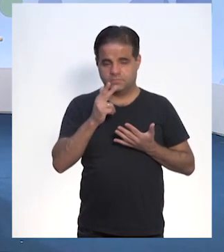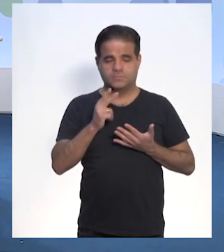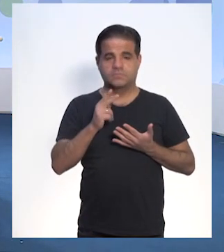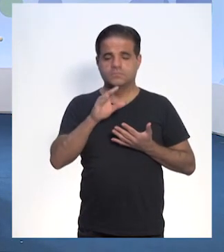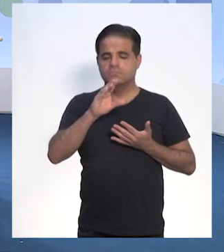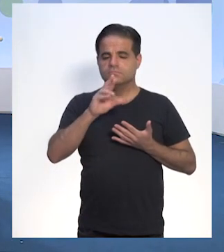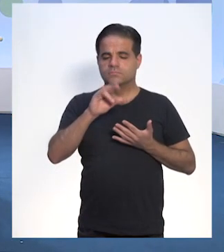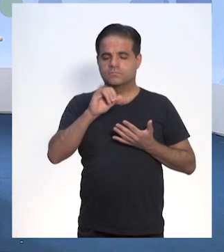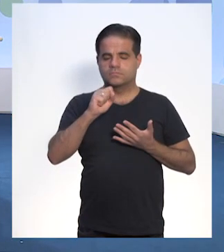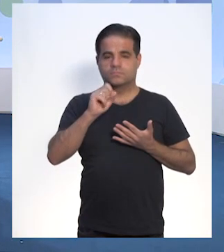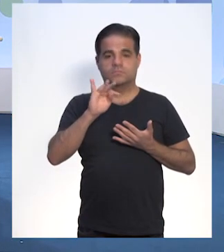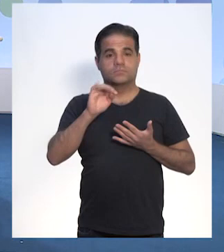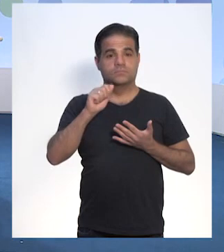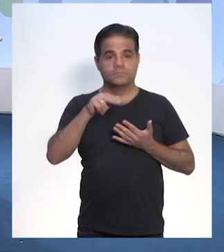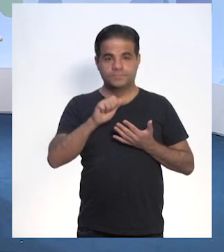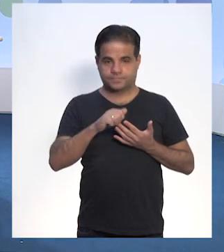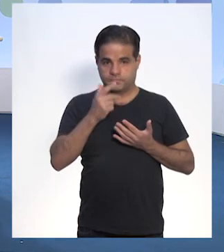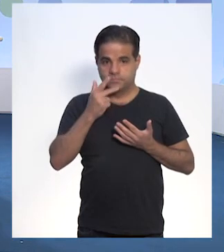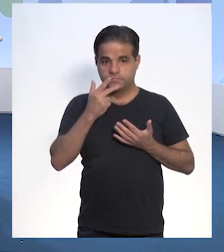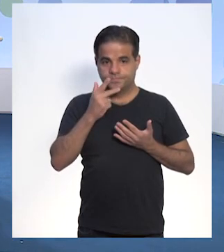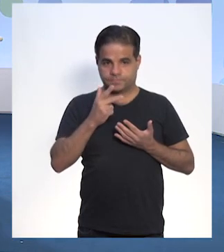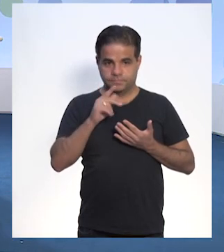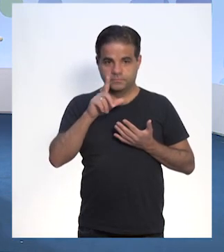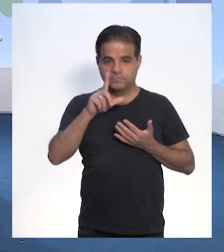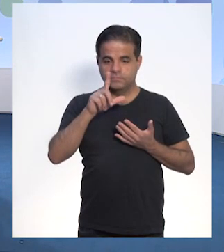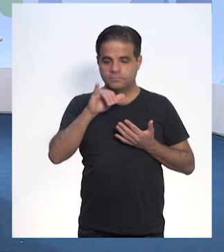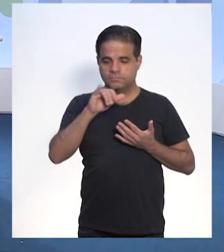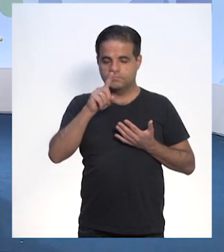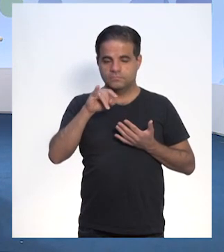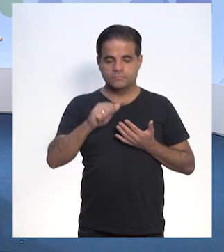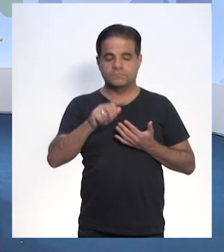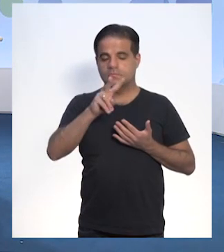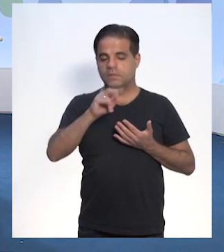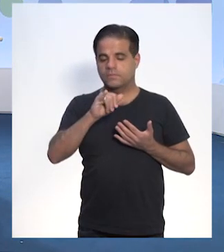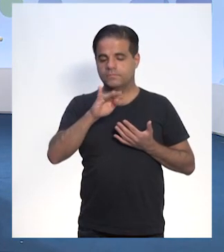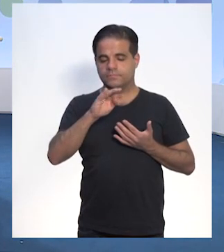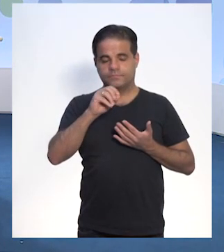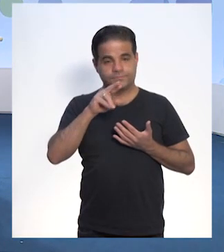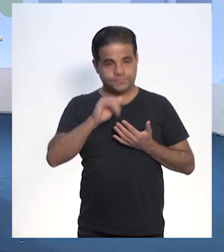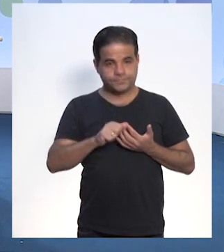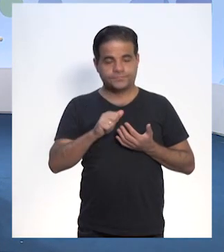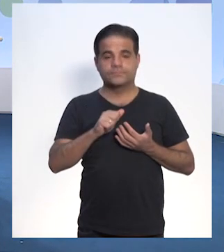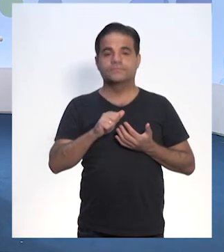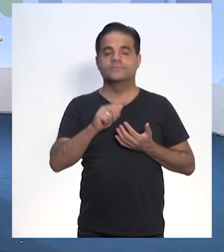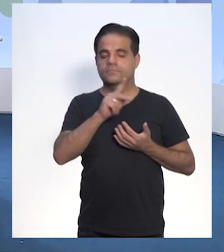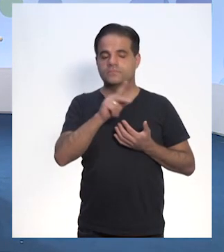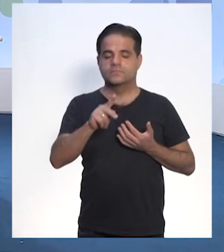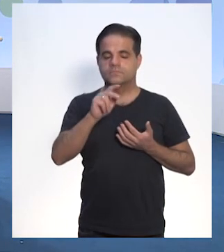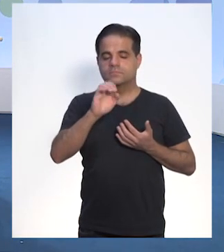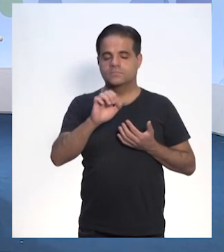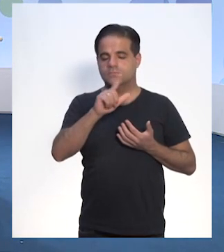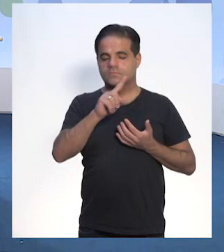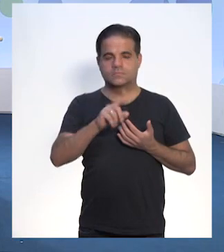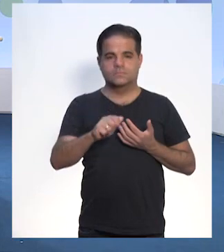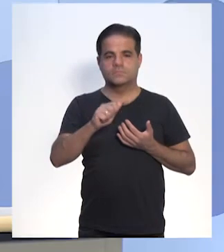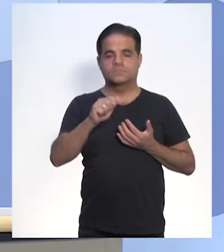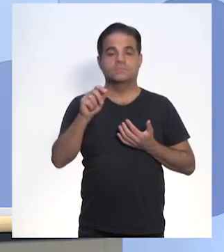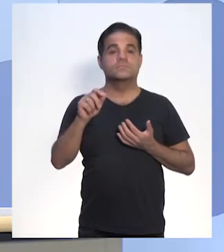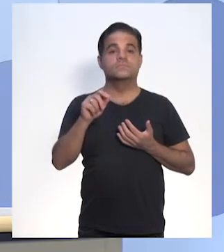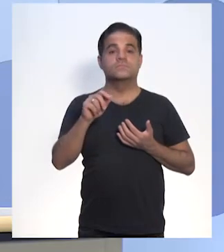E aí, Andréia, temos? Temos, olha, o aluno João Vitor